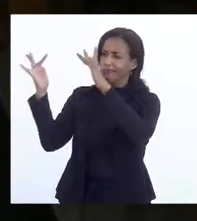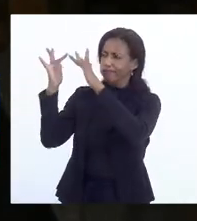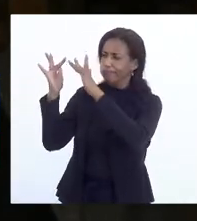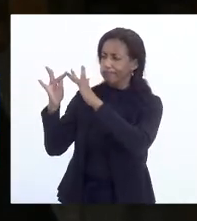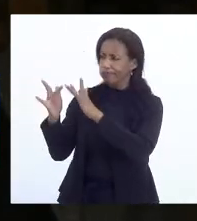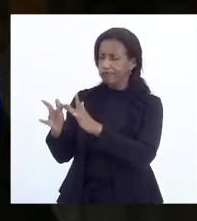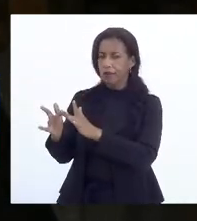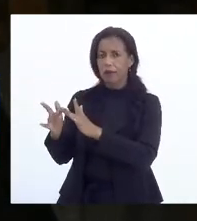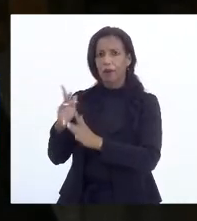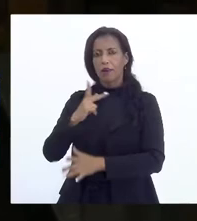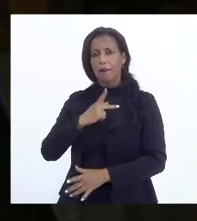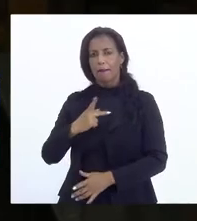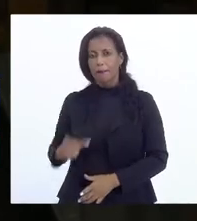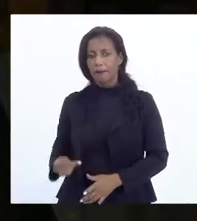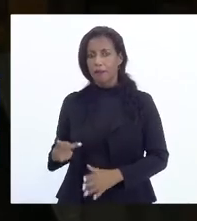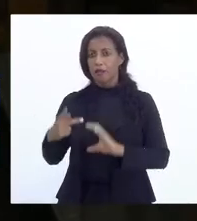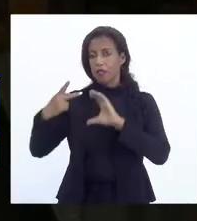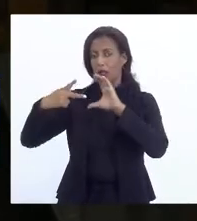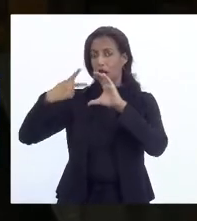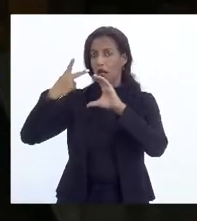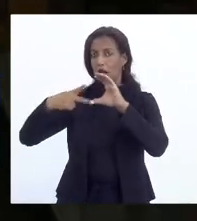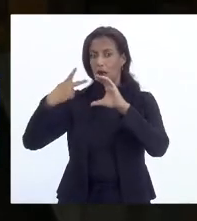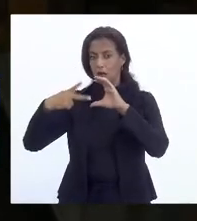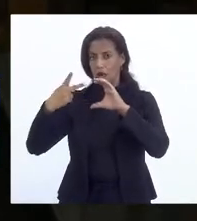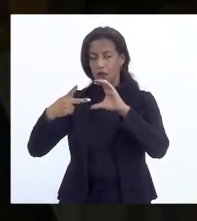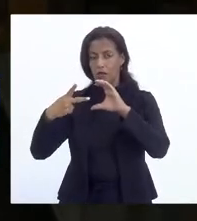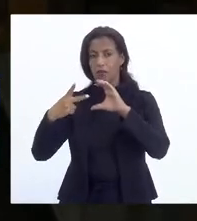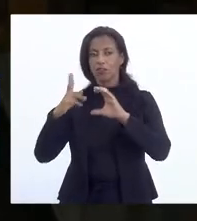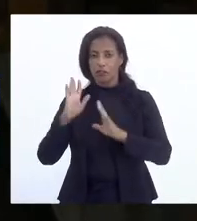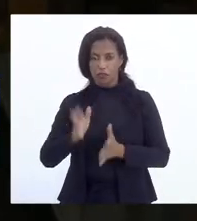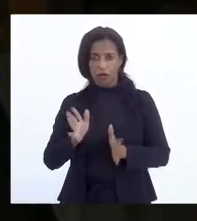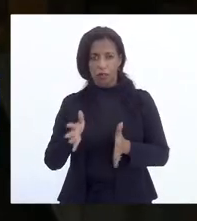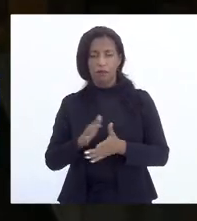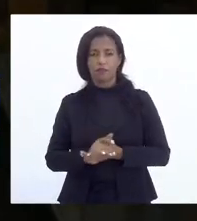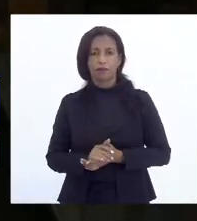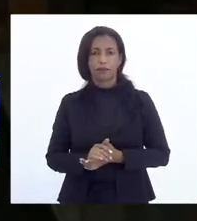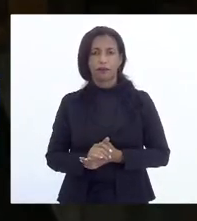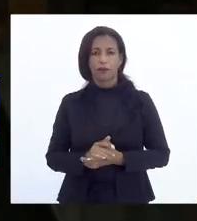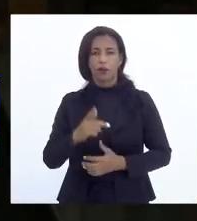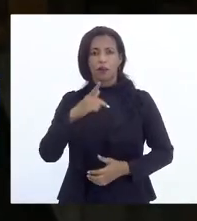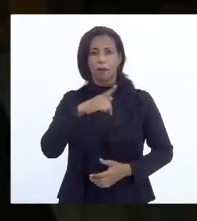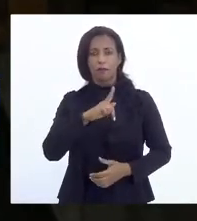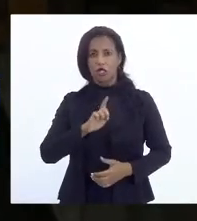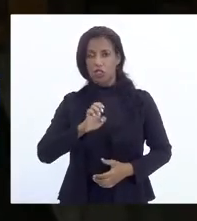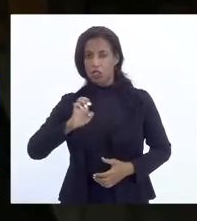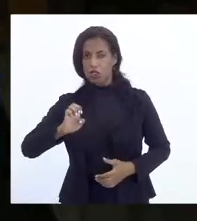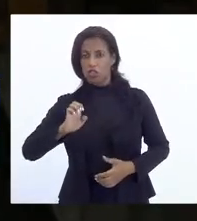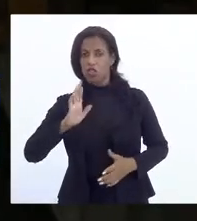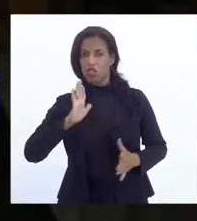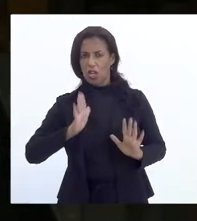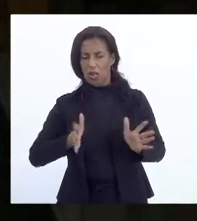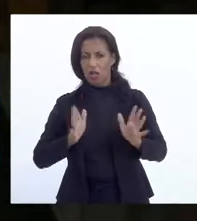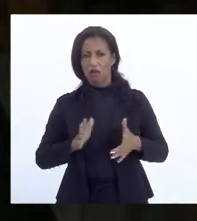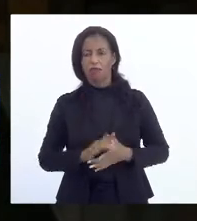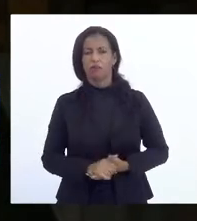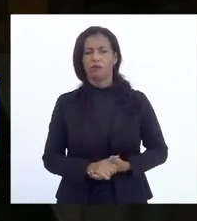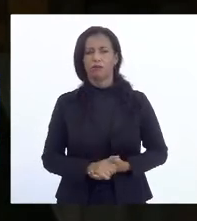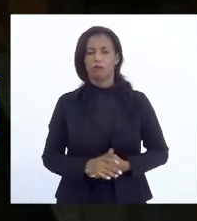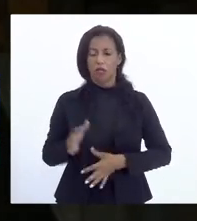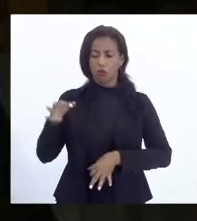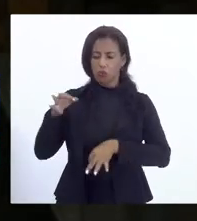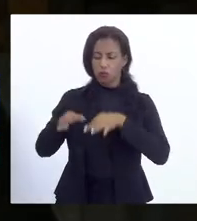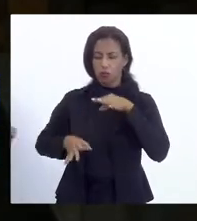com o presidente da Câmara dos Vereadores da cidade do Rio de Janeiro, com o Procurador-Geral de Justiça,